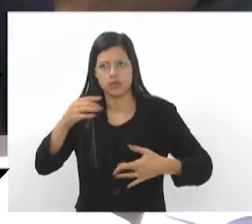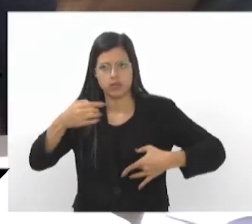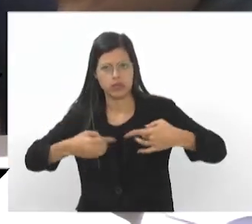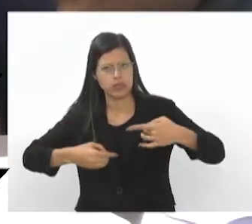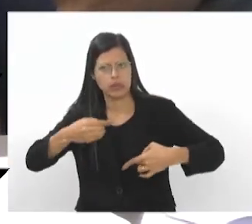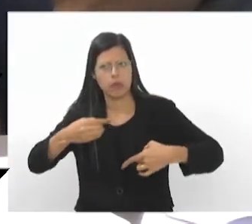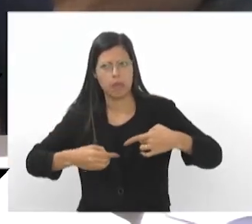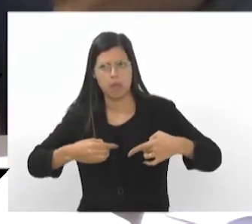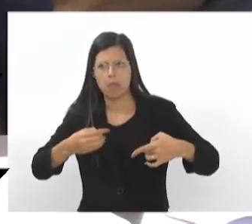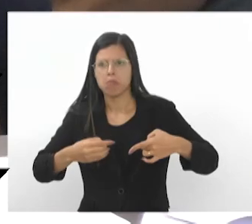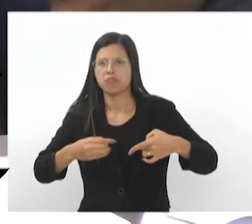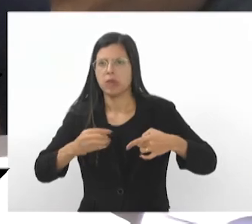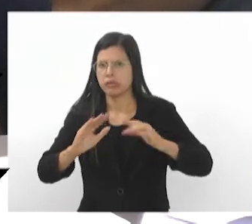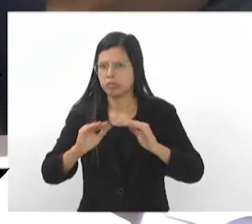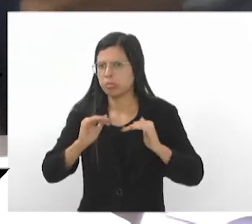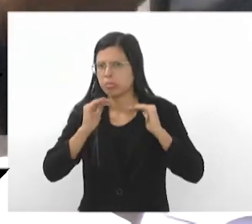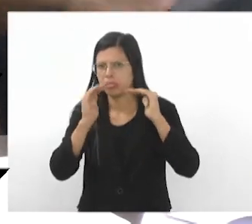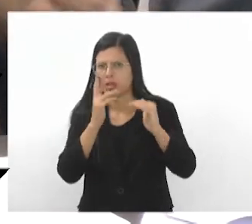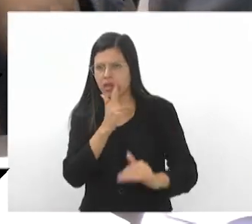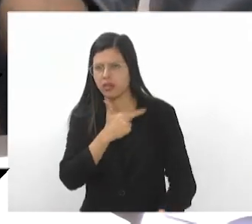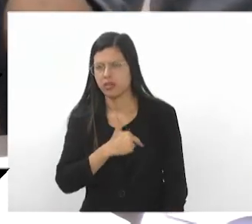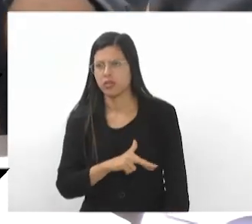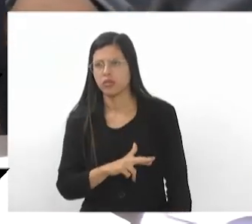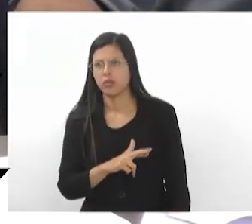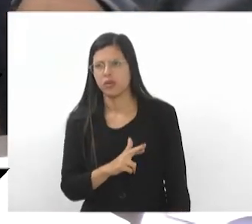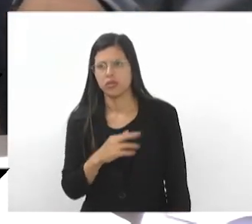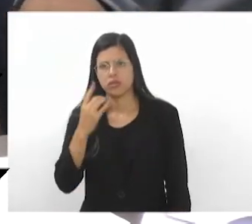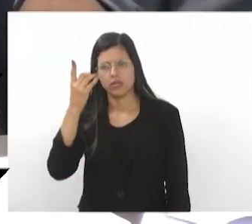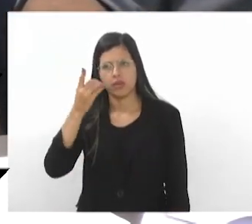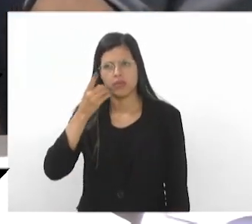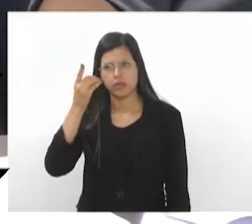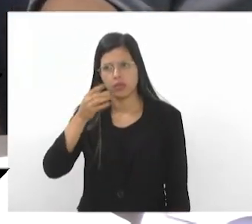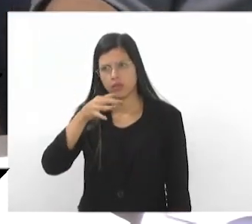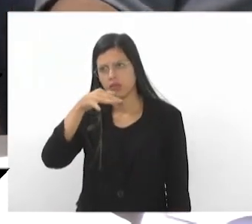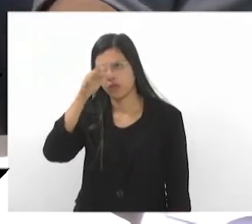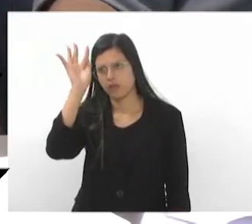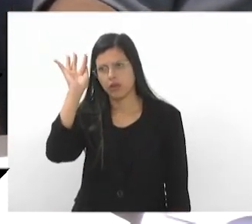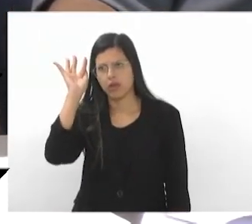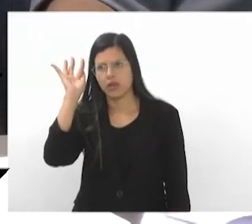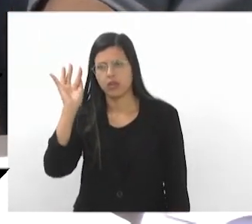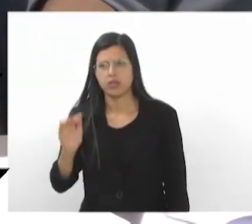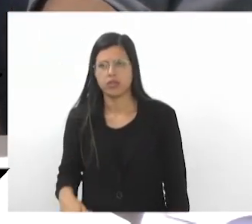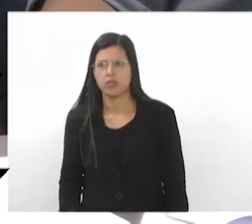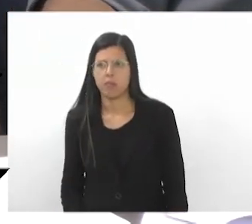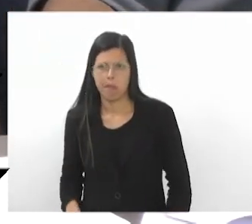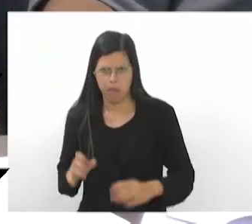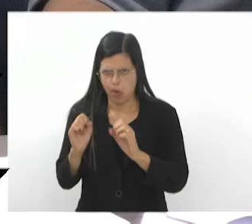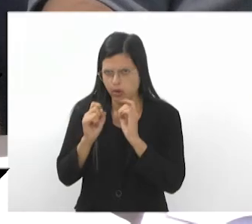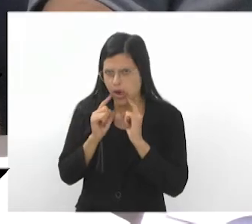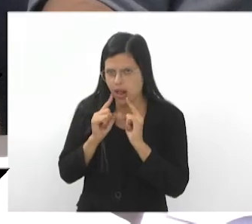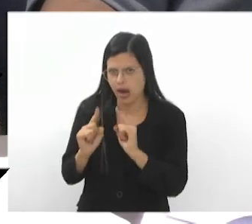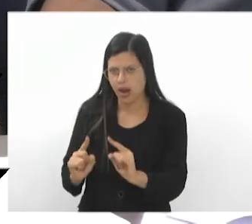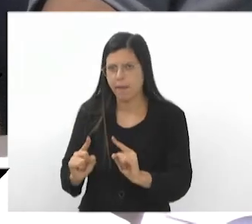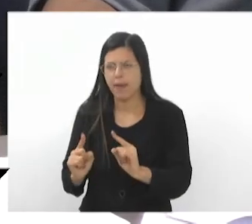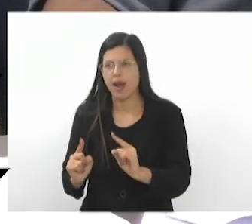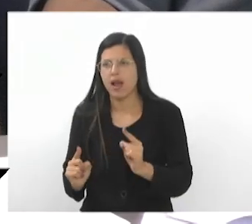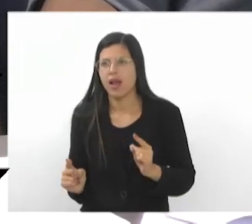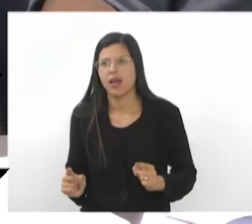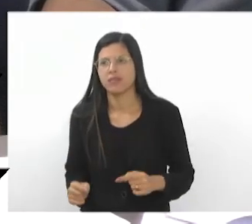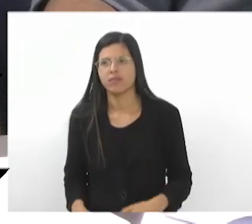nível religioso. Deputado Fred. Mas deixa eu reclamar do senhor. Claro. Eu ia reclamar